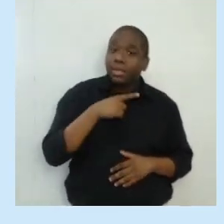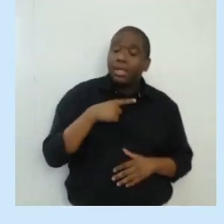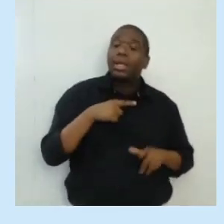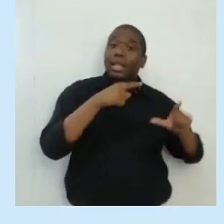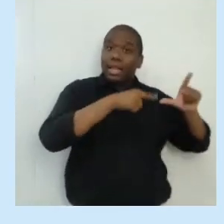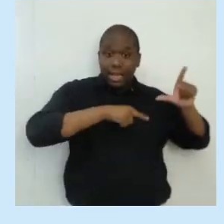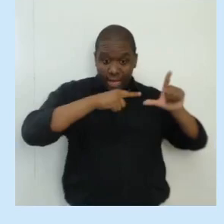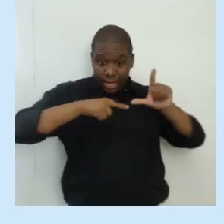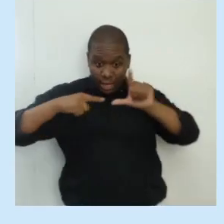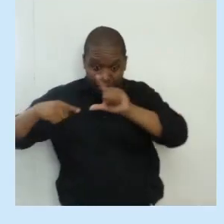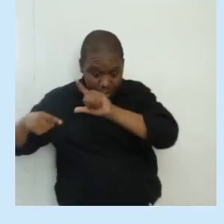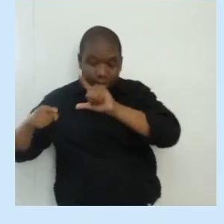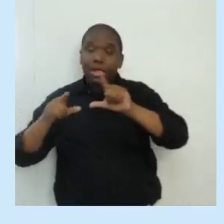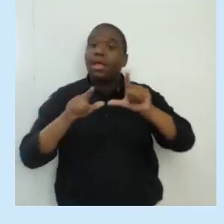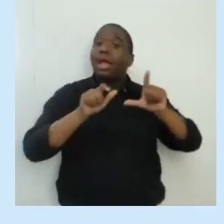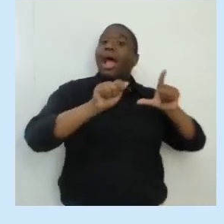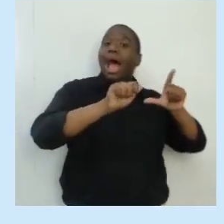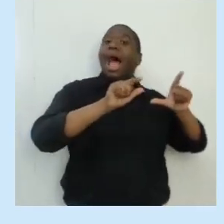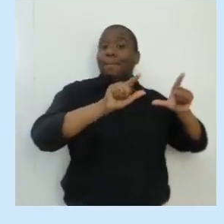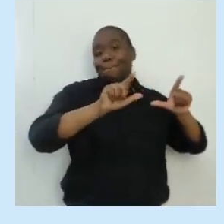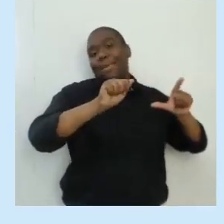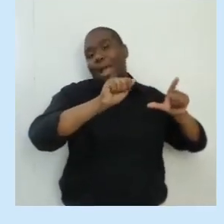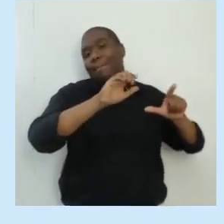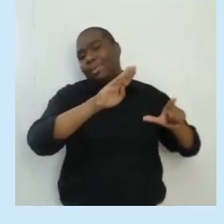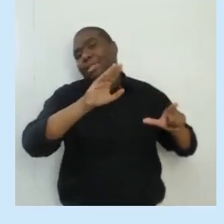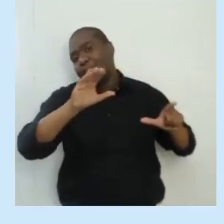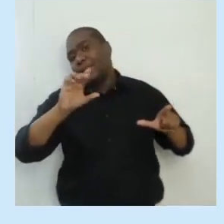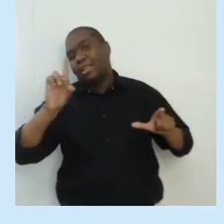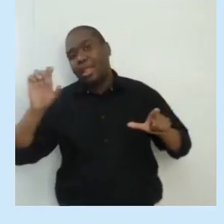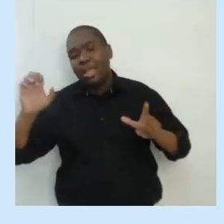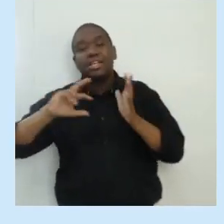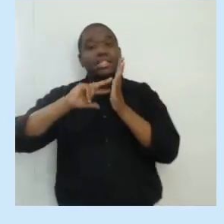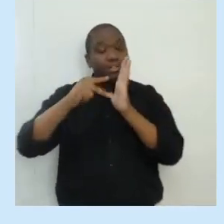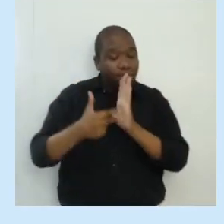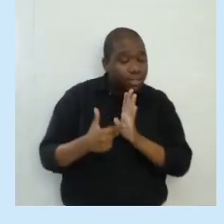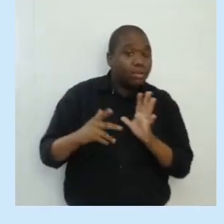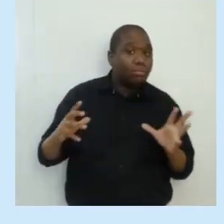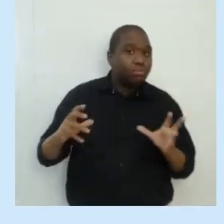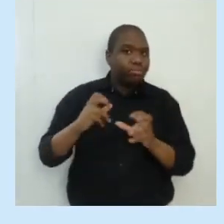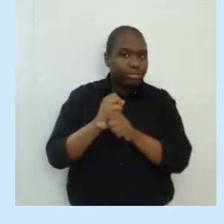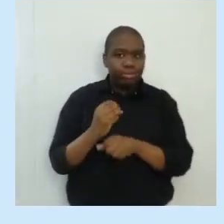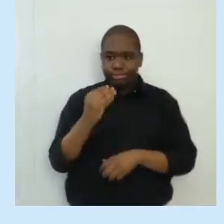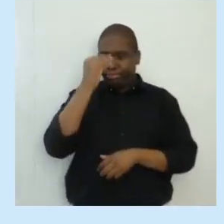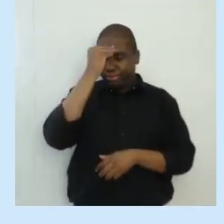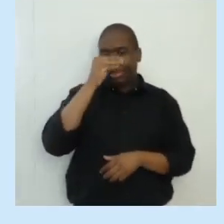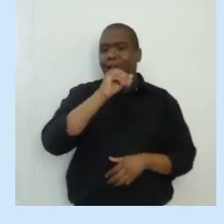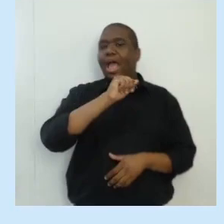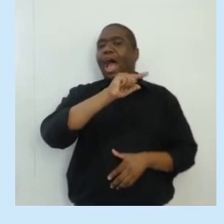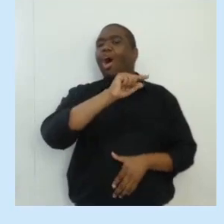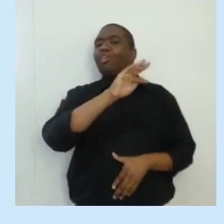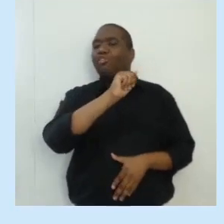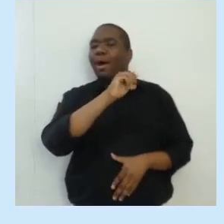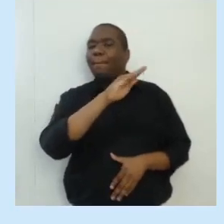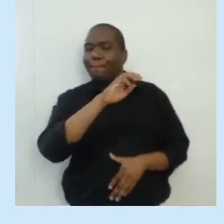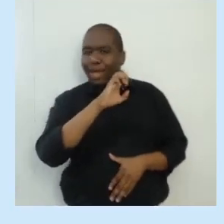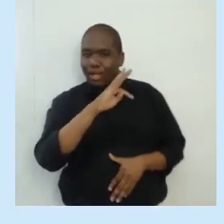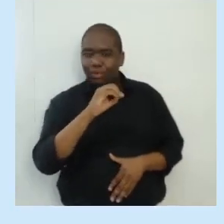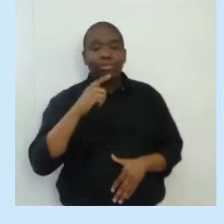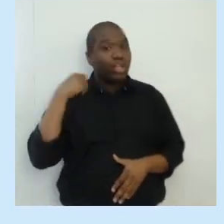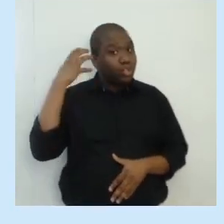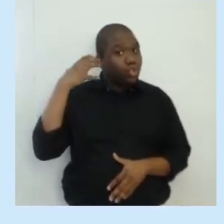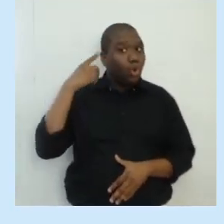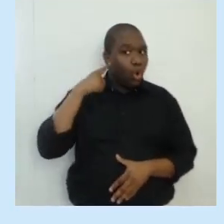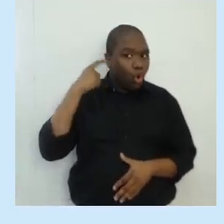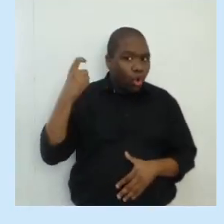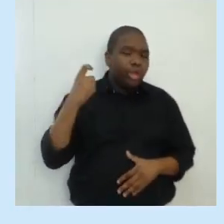das letras e as letras são essas representações dos sons que nos possibilitam a formar